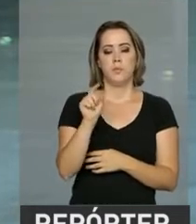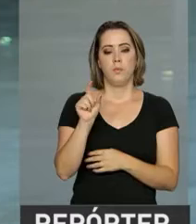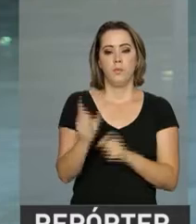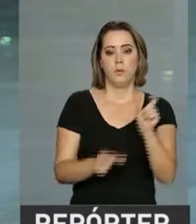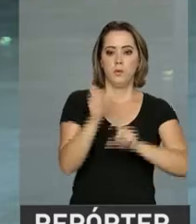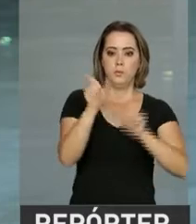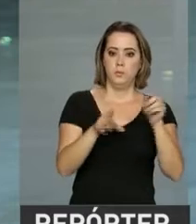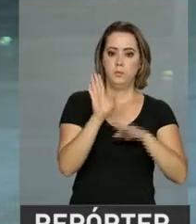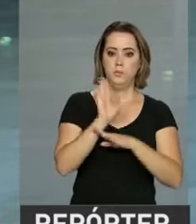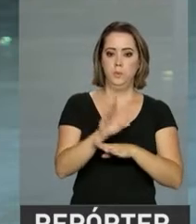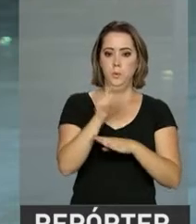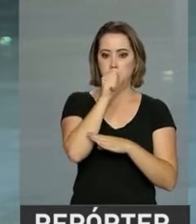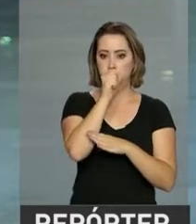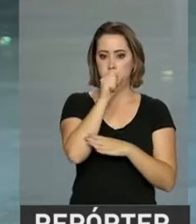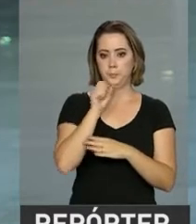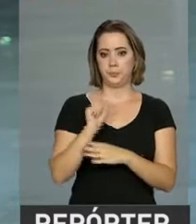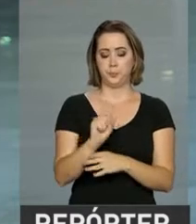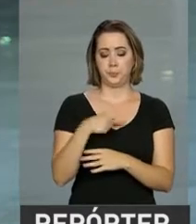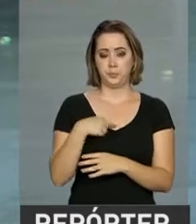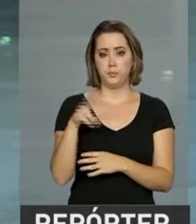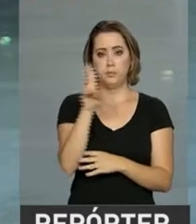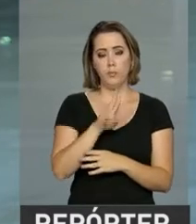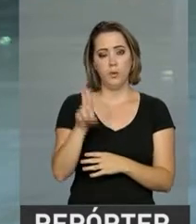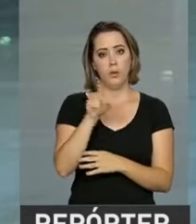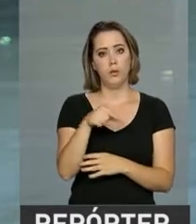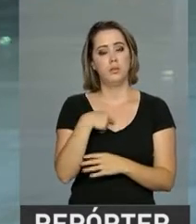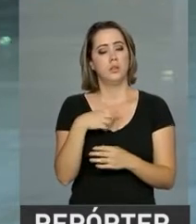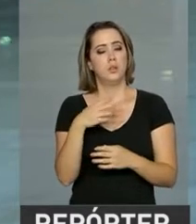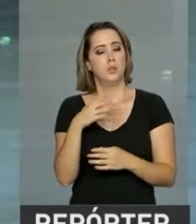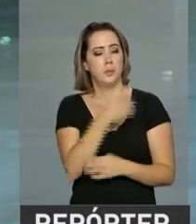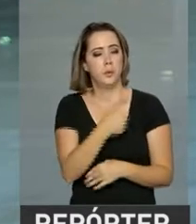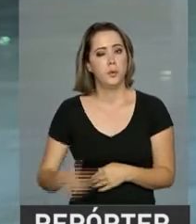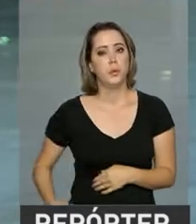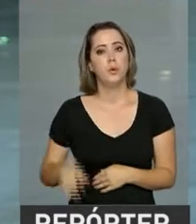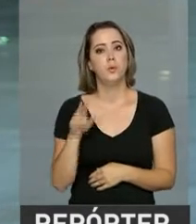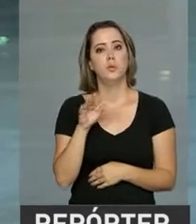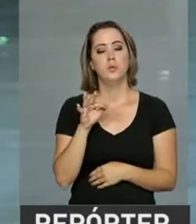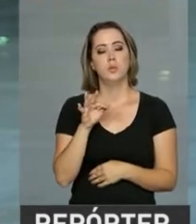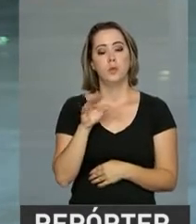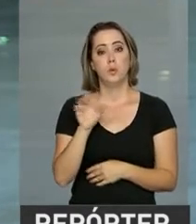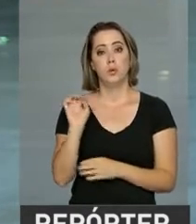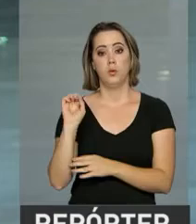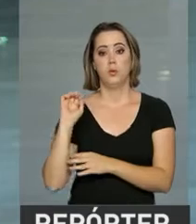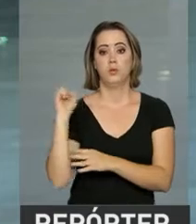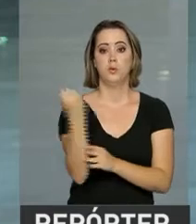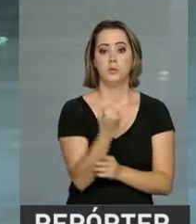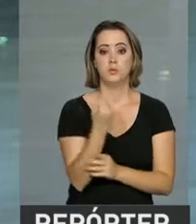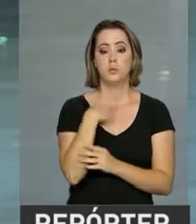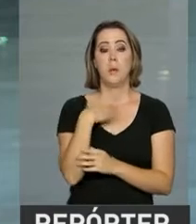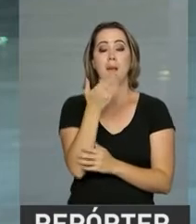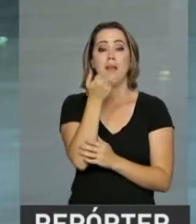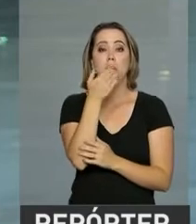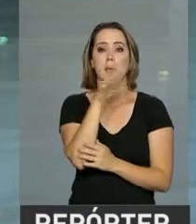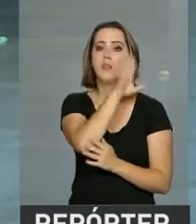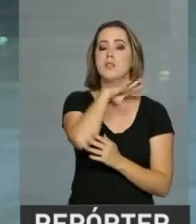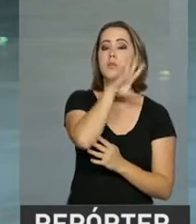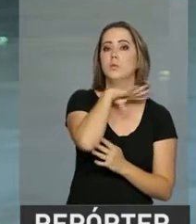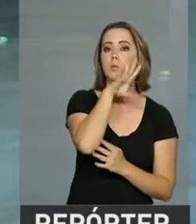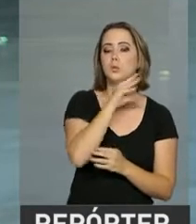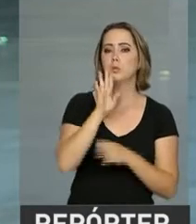milhões de reais vão ser usados pelo governo de sergipe para comprar serra é forragens para a alimentação de animais